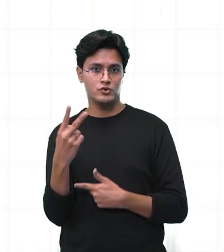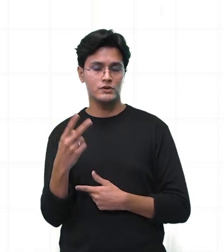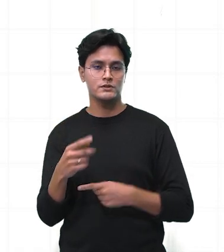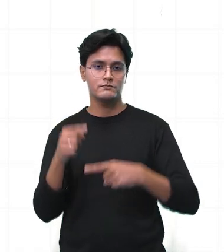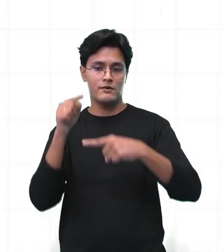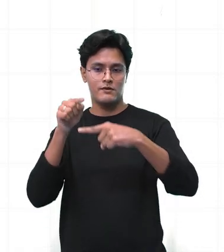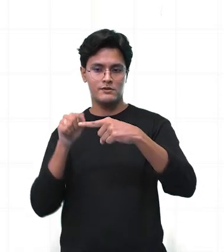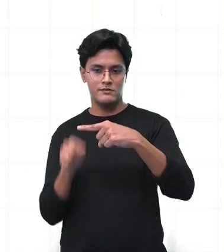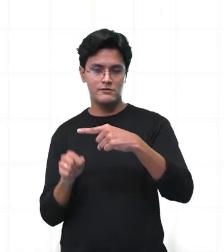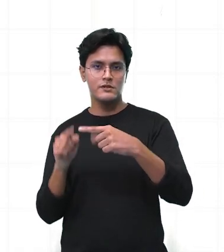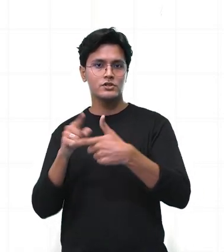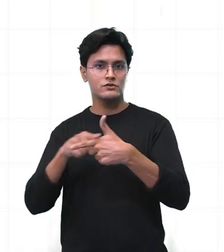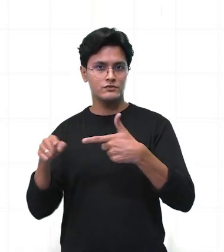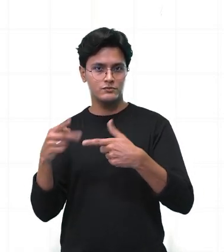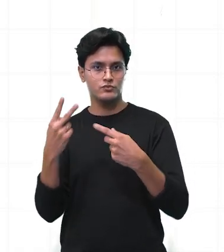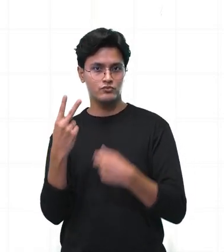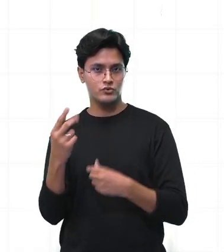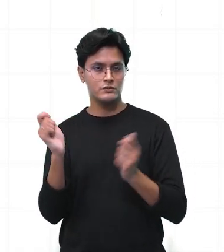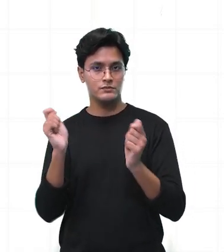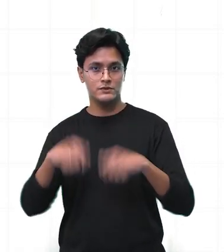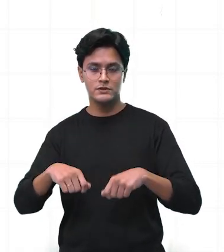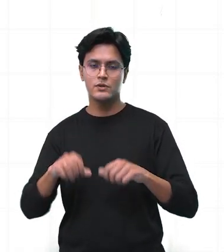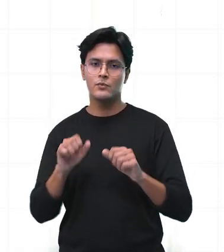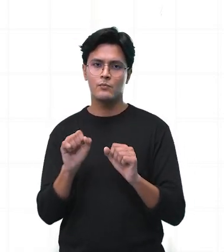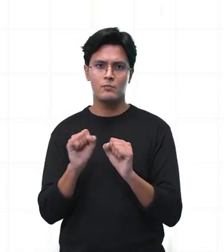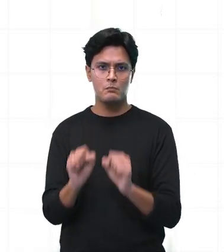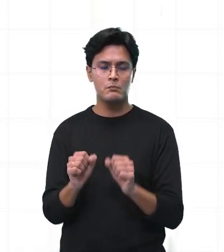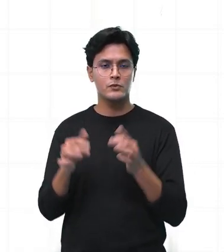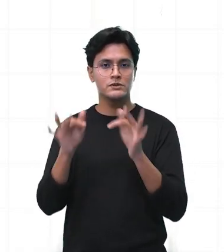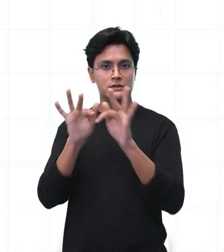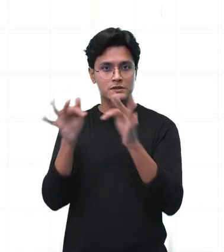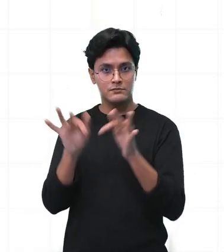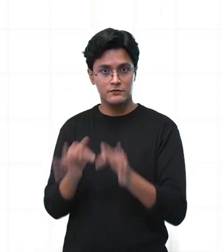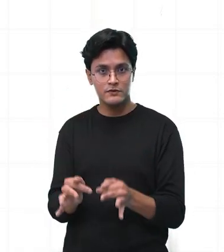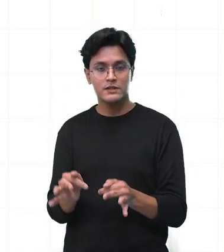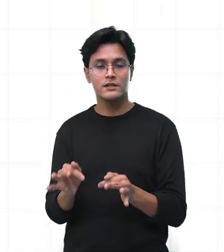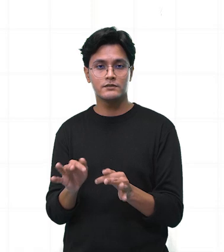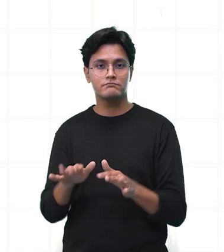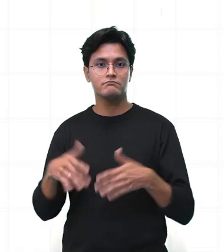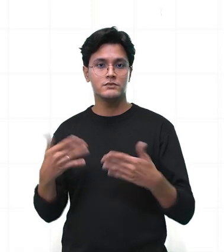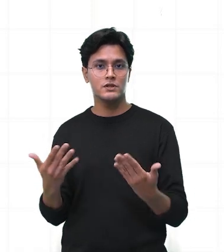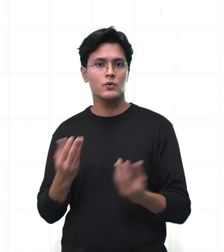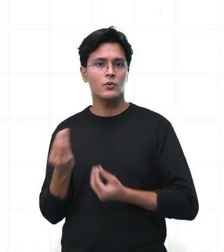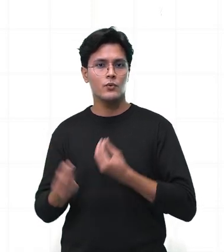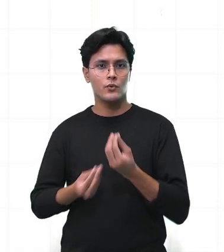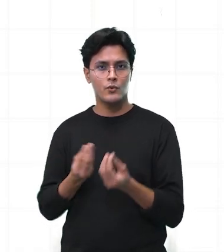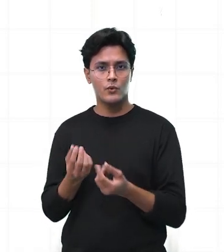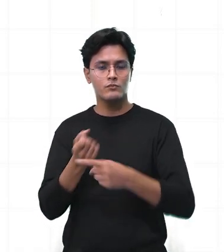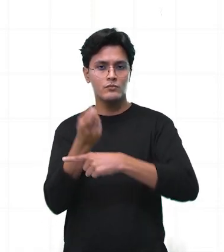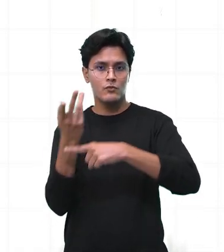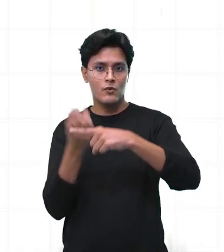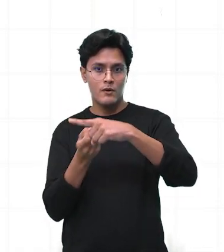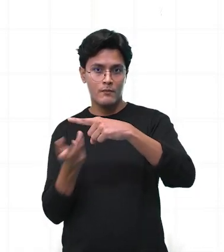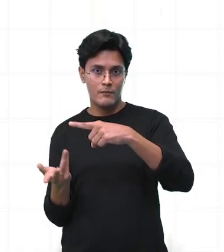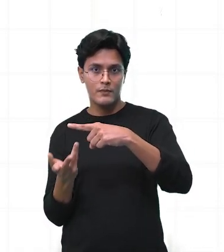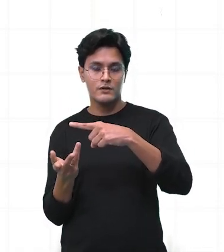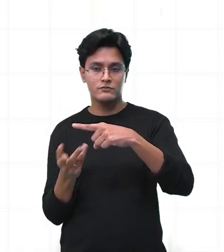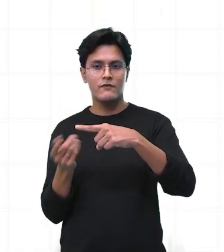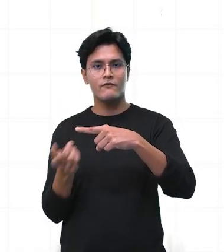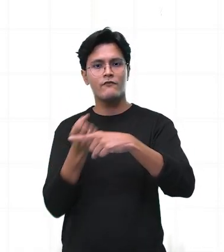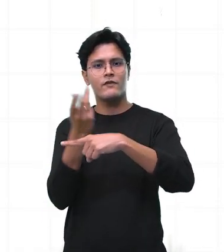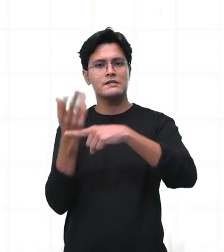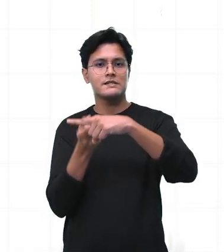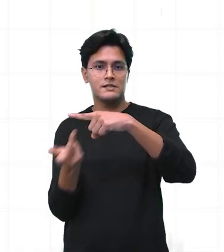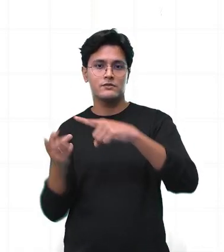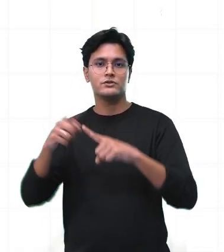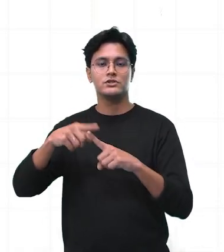o 8 por 2 e o 6 também por 2, para chegar à fração que nós chamamos de irredutível, tá? Então, eu